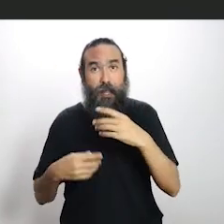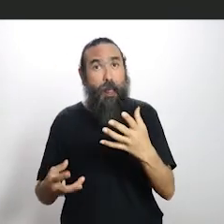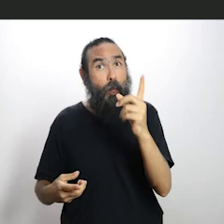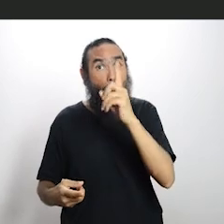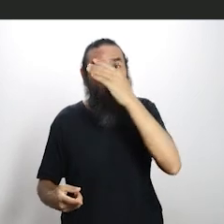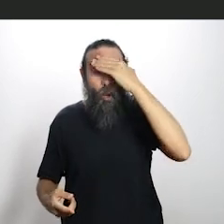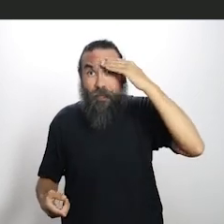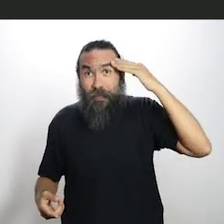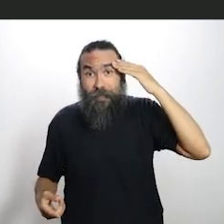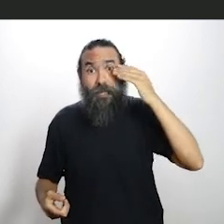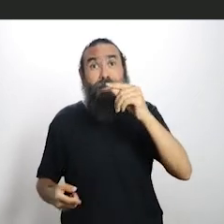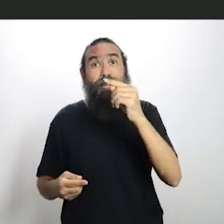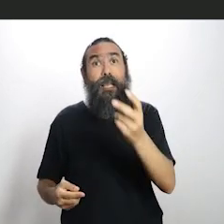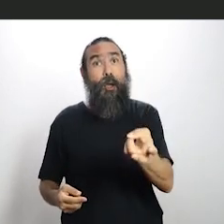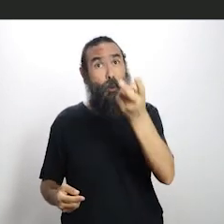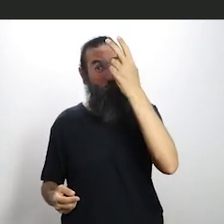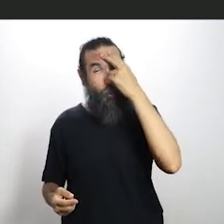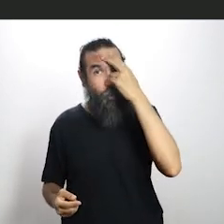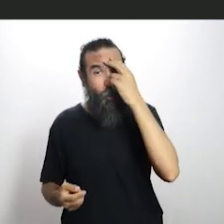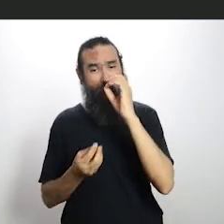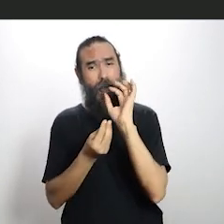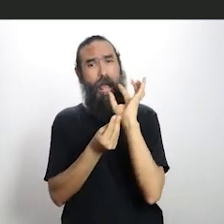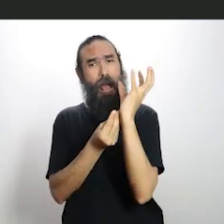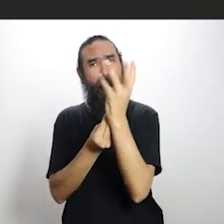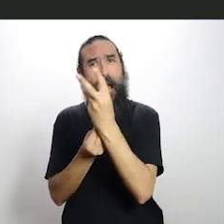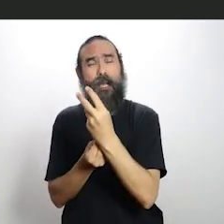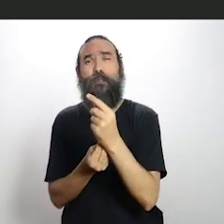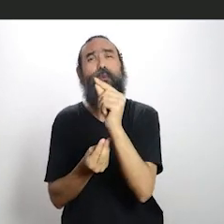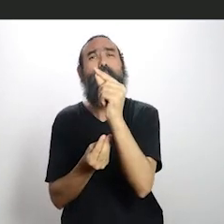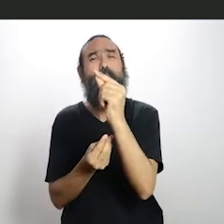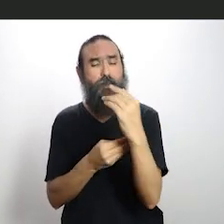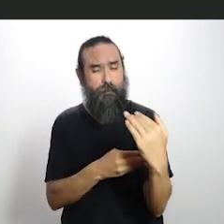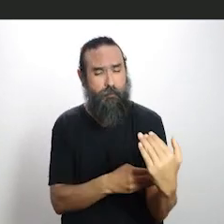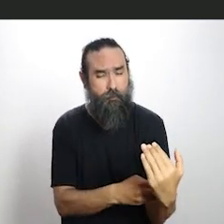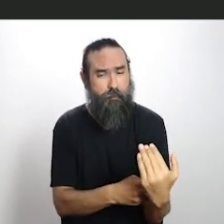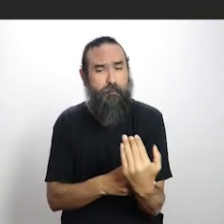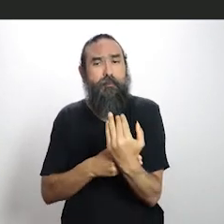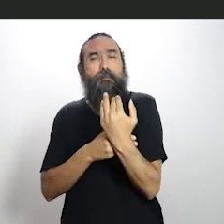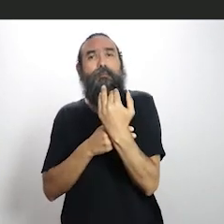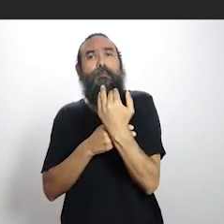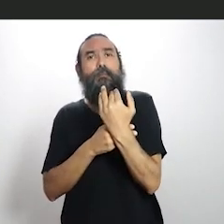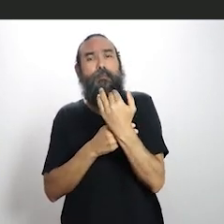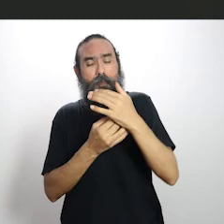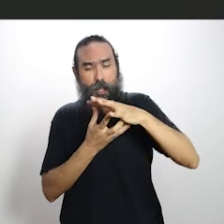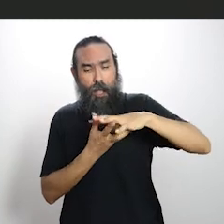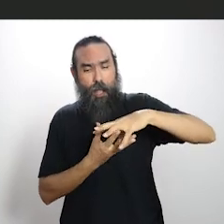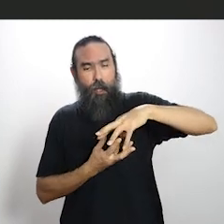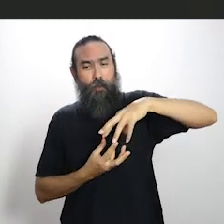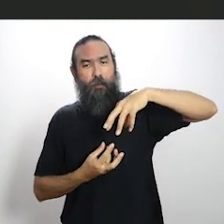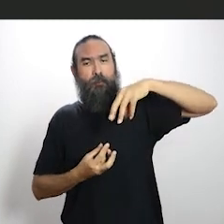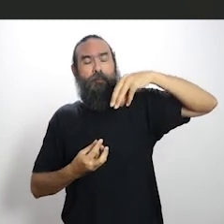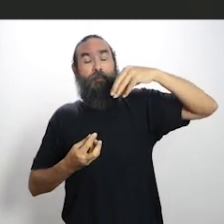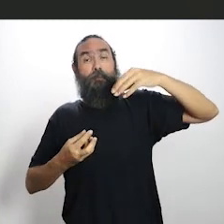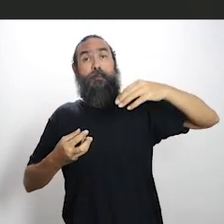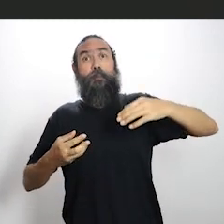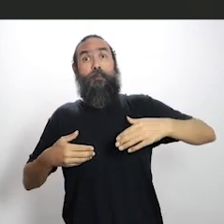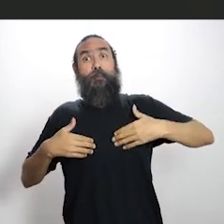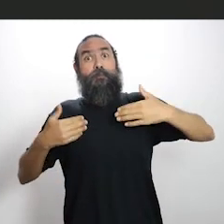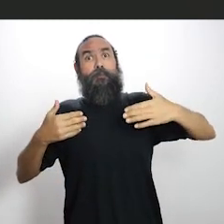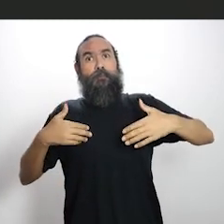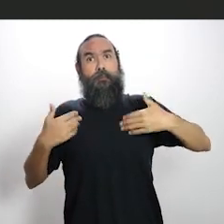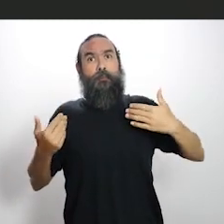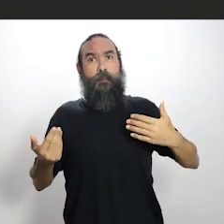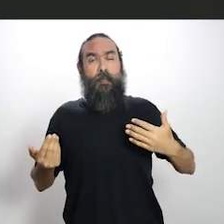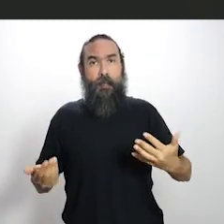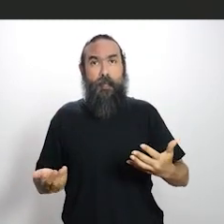nesse momento eu peço desculpas para vocês na minha agenda que me falaram que era das 17 às 18